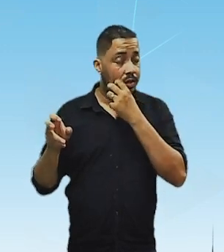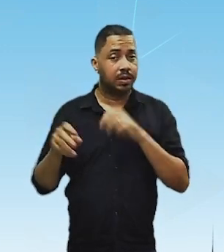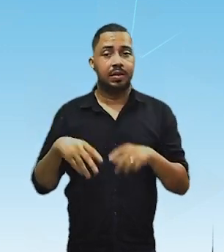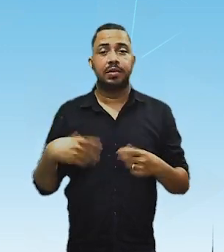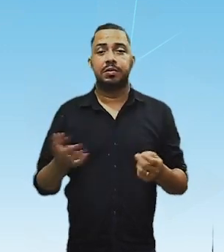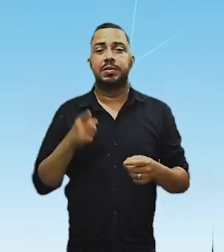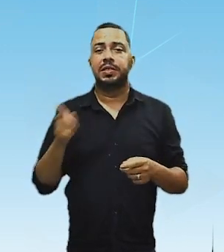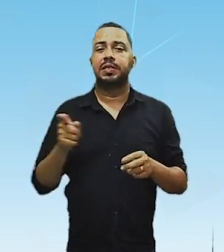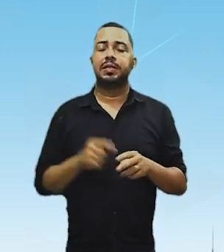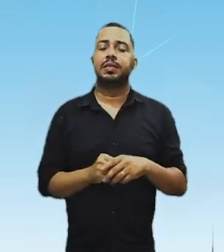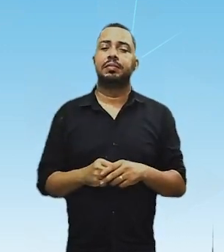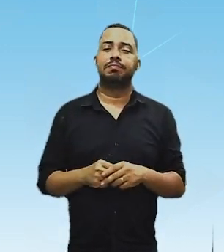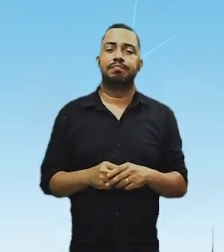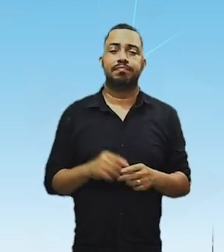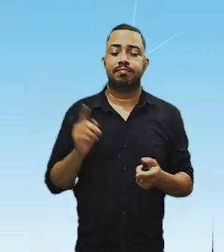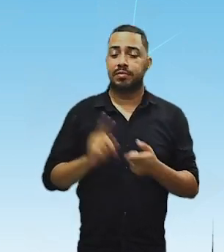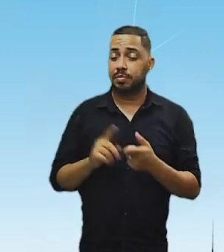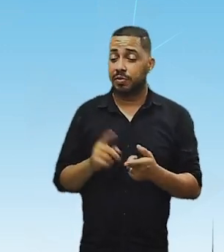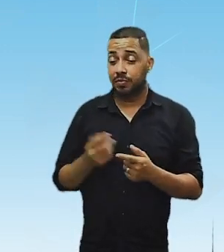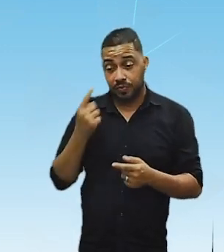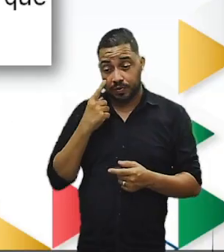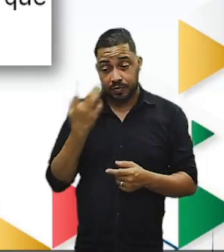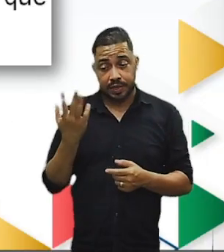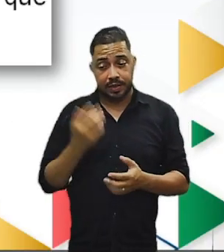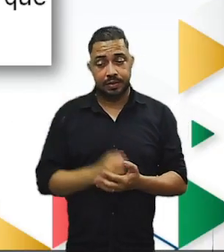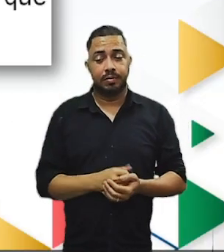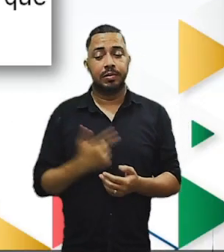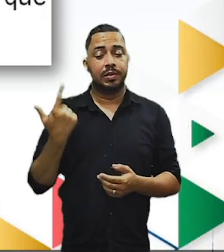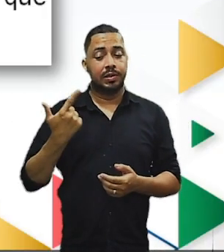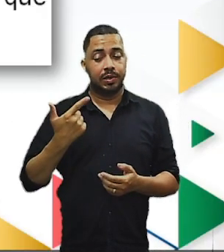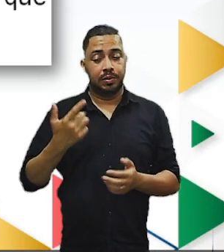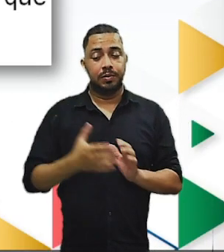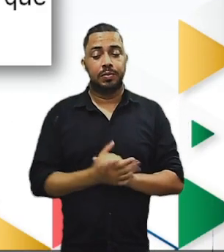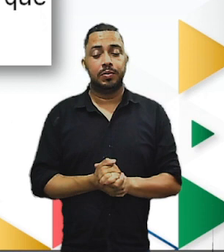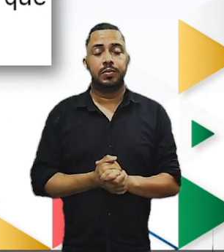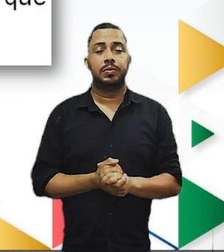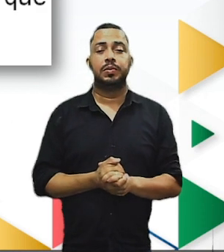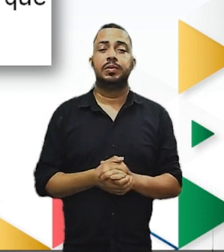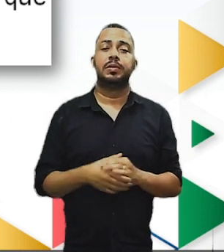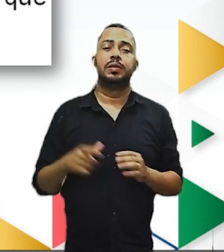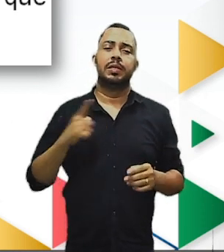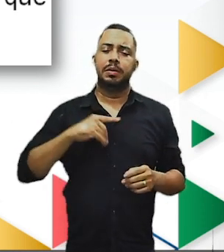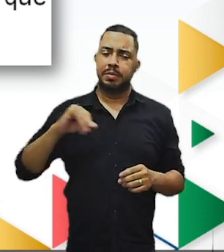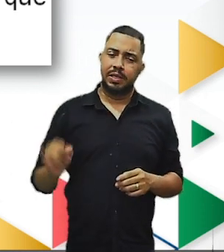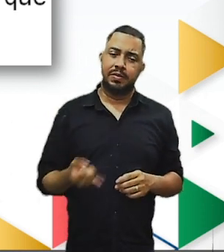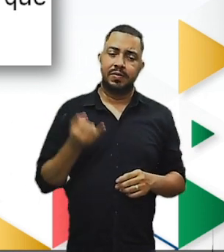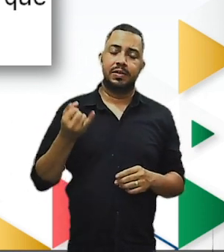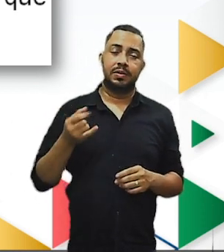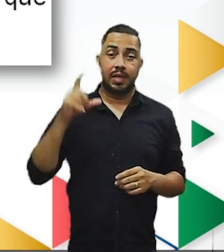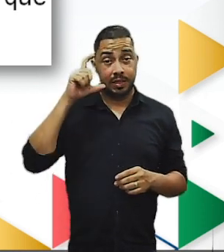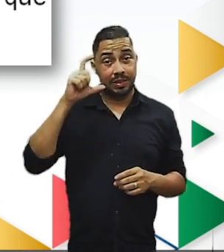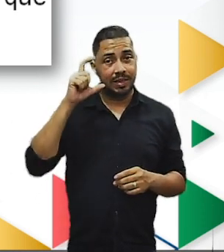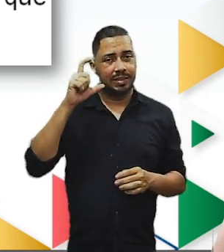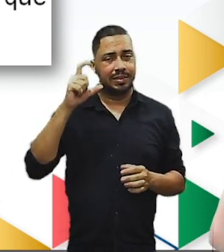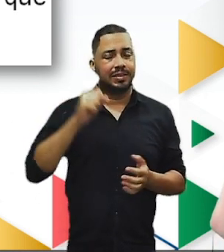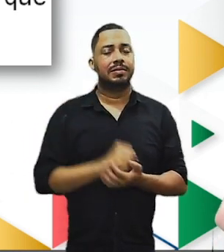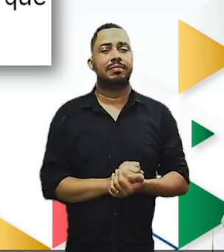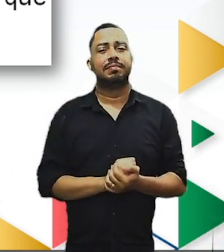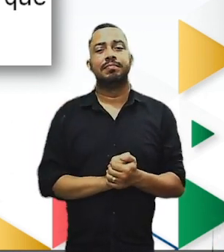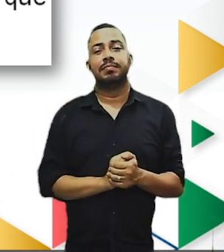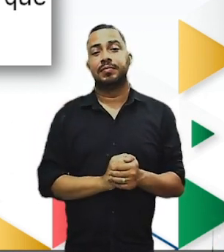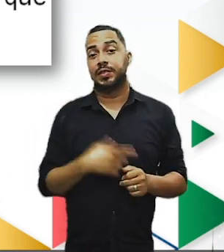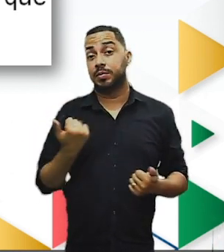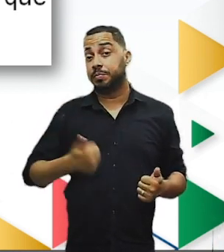aquele assunto. Vamos ver. Olhem o segundo passo, convergir benefícios e interesses. Aí está aquele